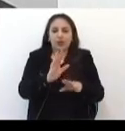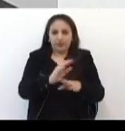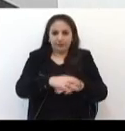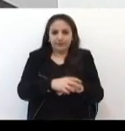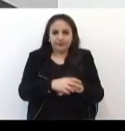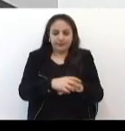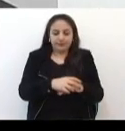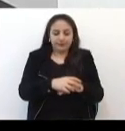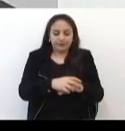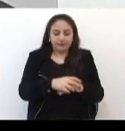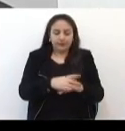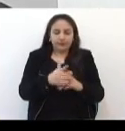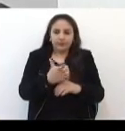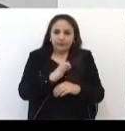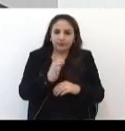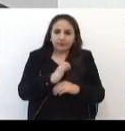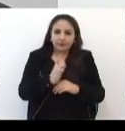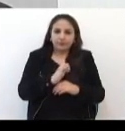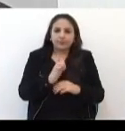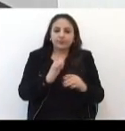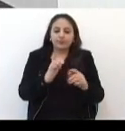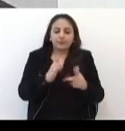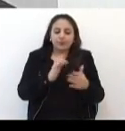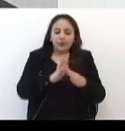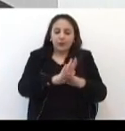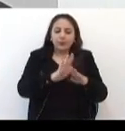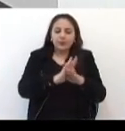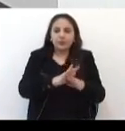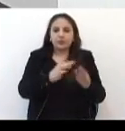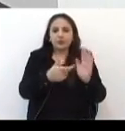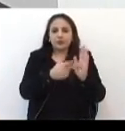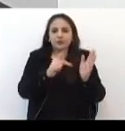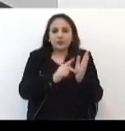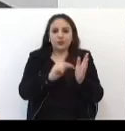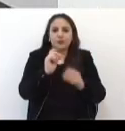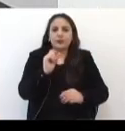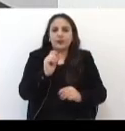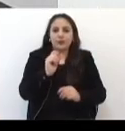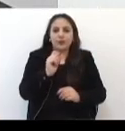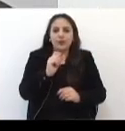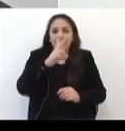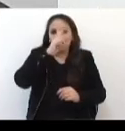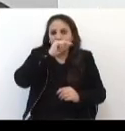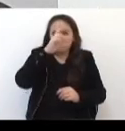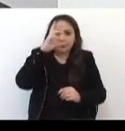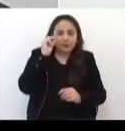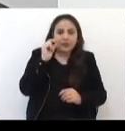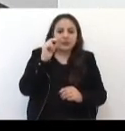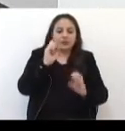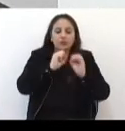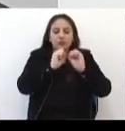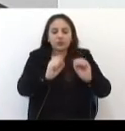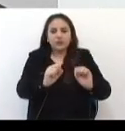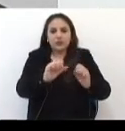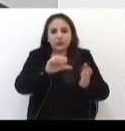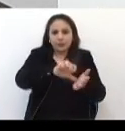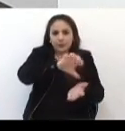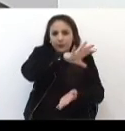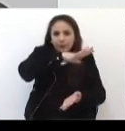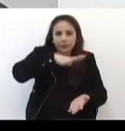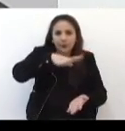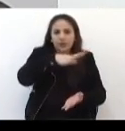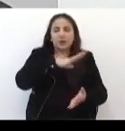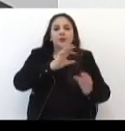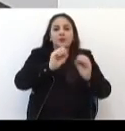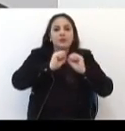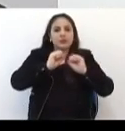dar uma pressão no bom sentido ao prefeito, ao secretário do Meio Ambiente, ao